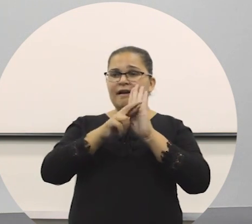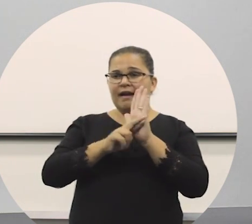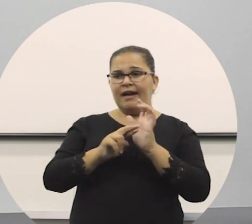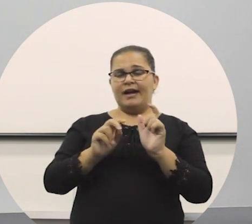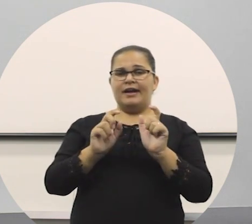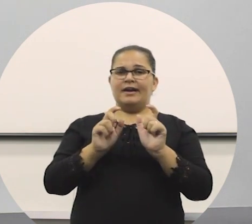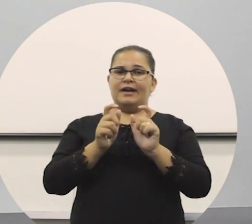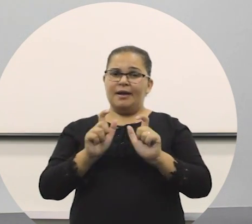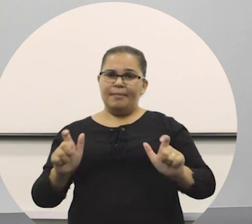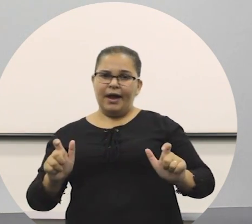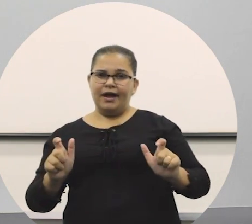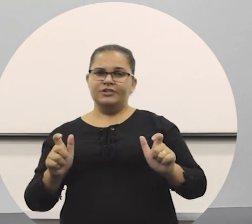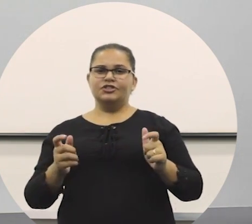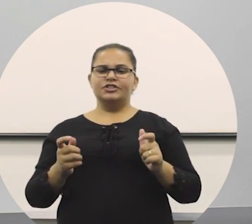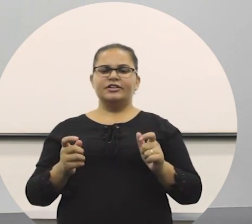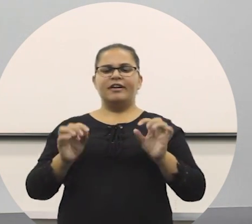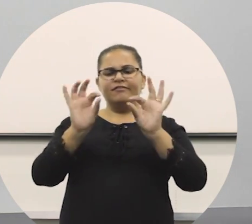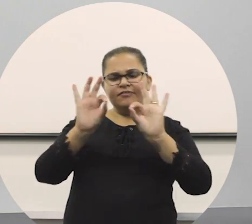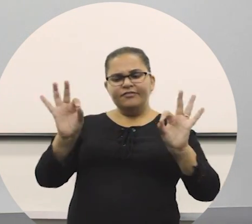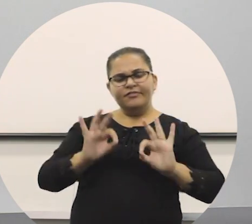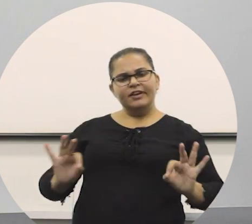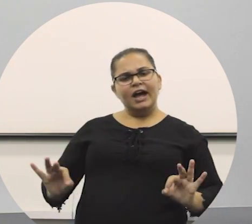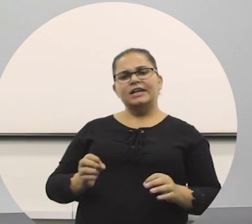quantas frases com isso?